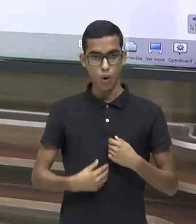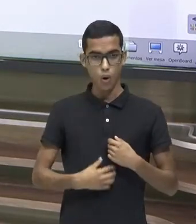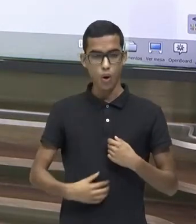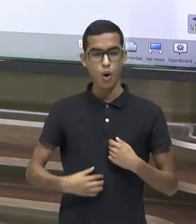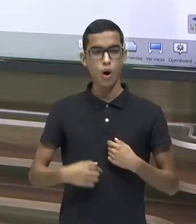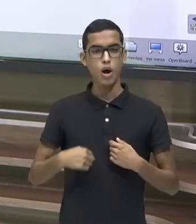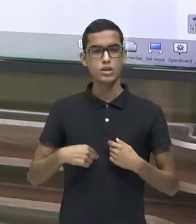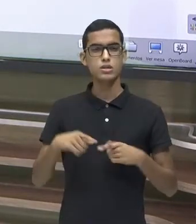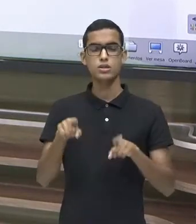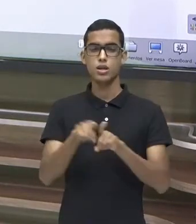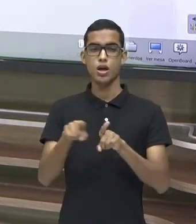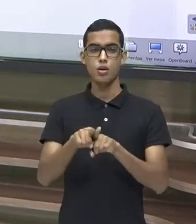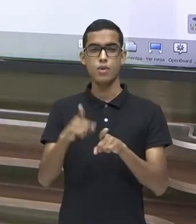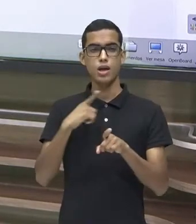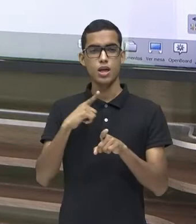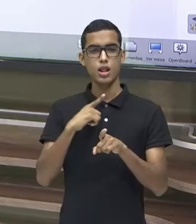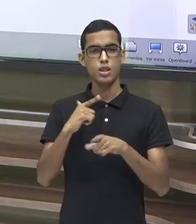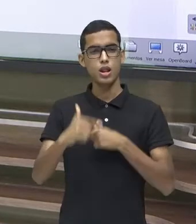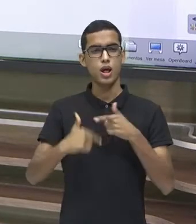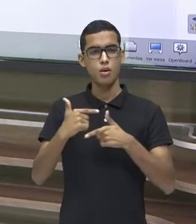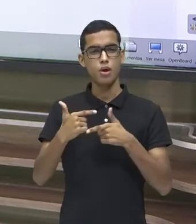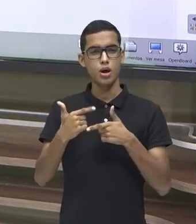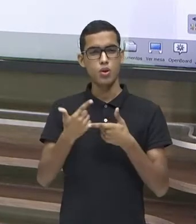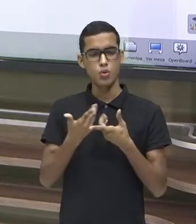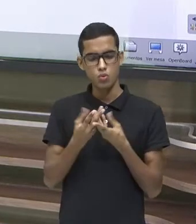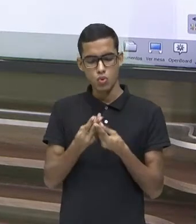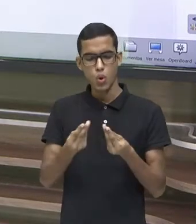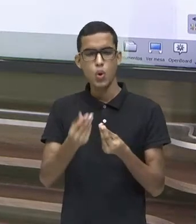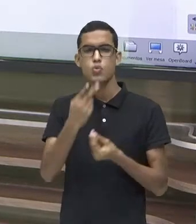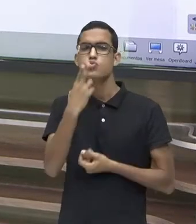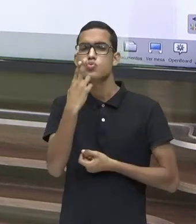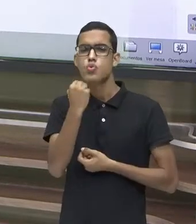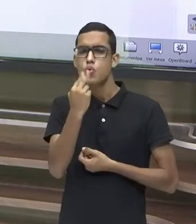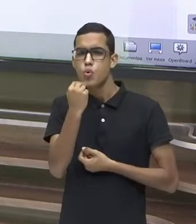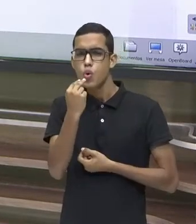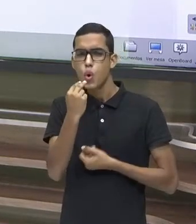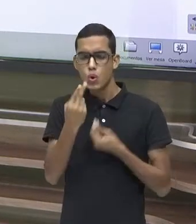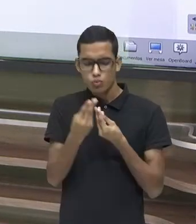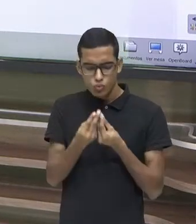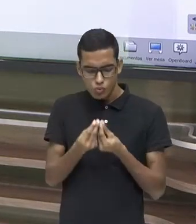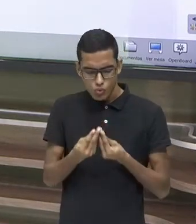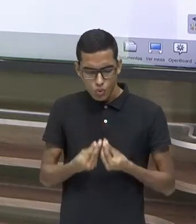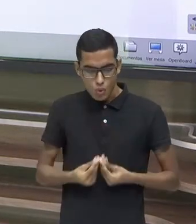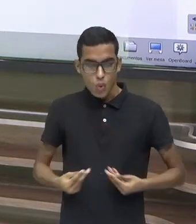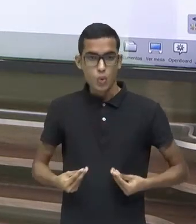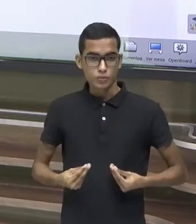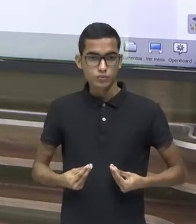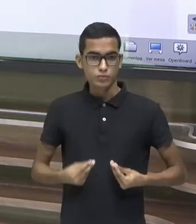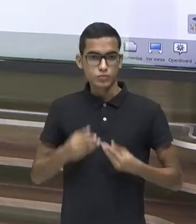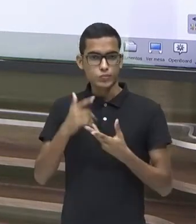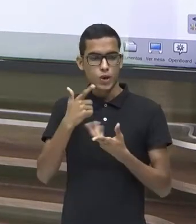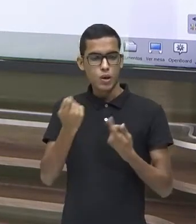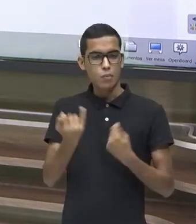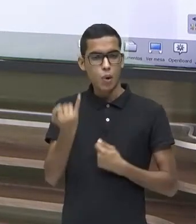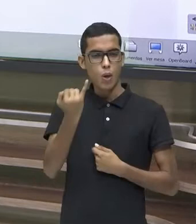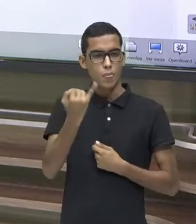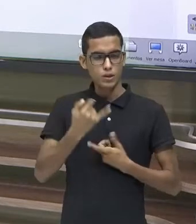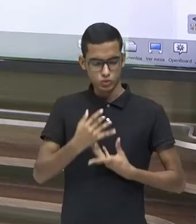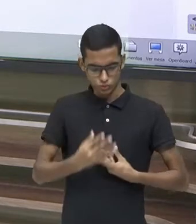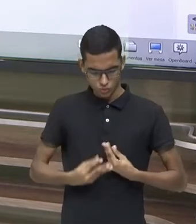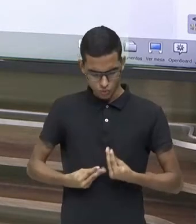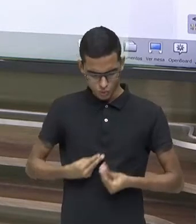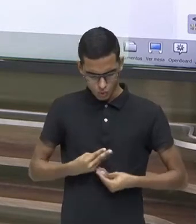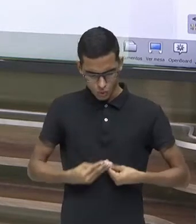observaram lá na aula que é importante ter essa quebra de nutrientes para que o nosso organismo consiga absorver. E a gente consegue